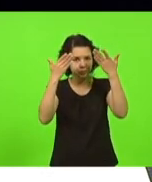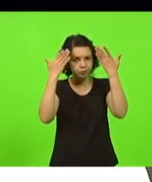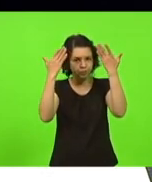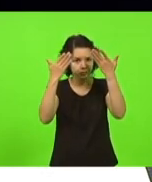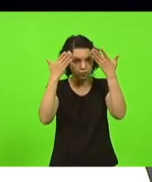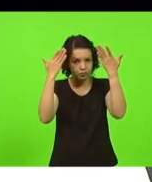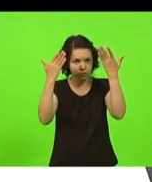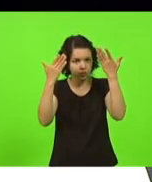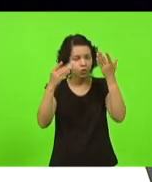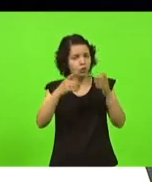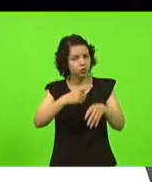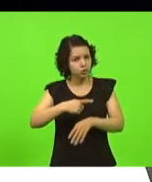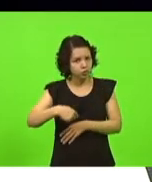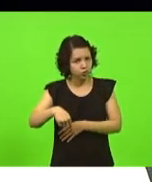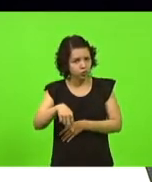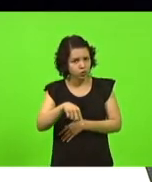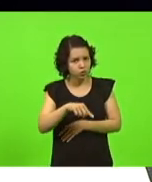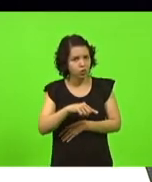fomos extremamente